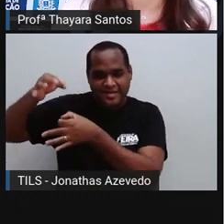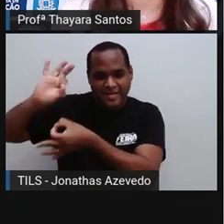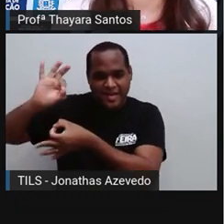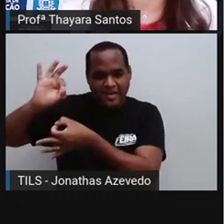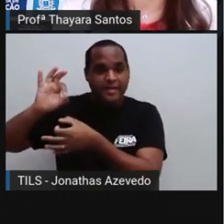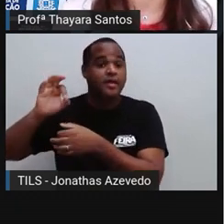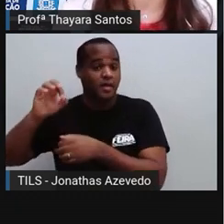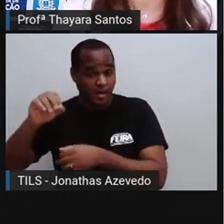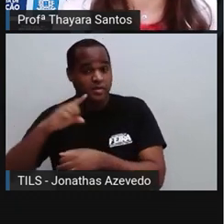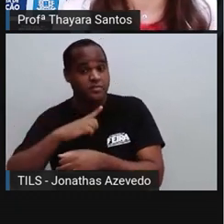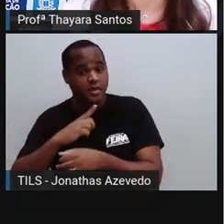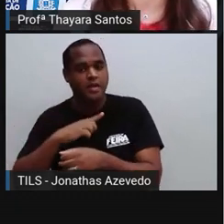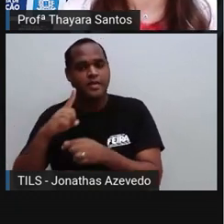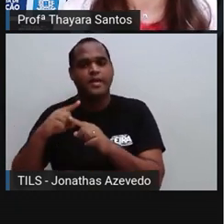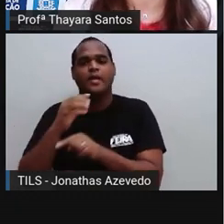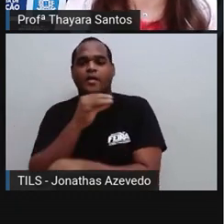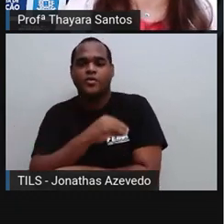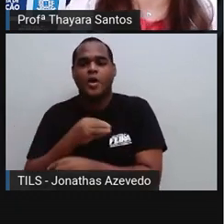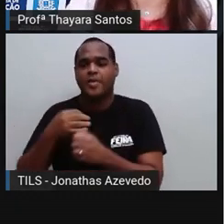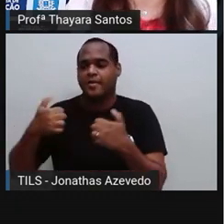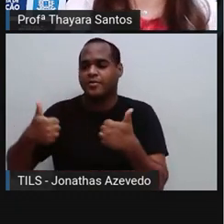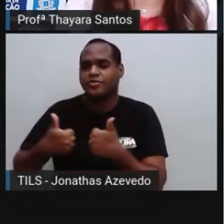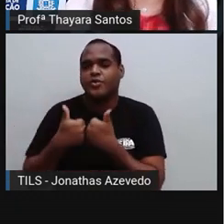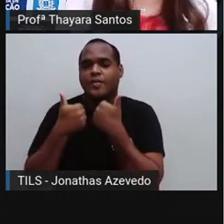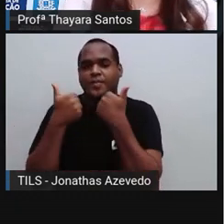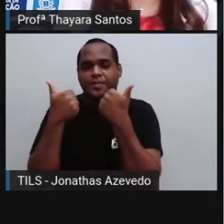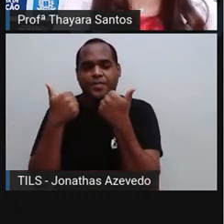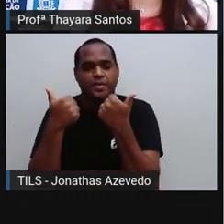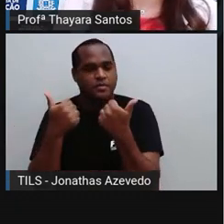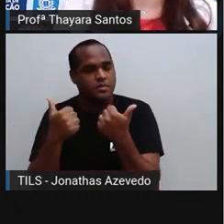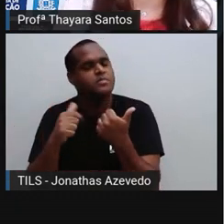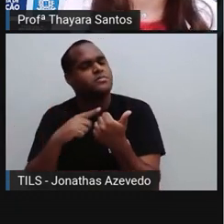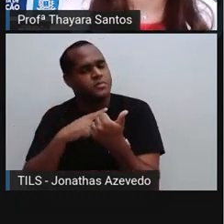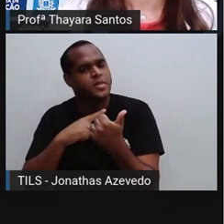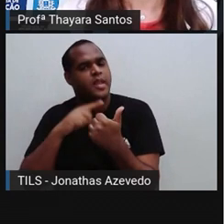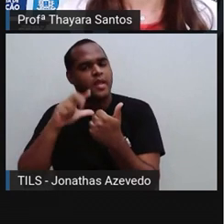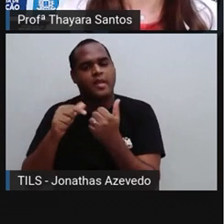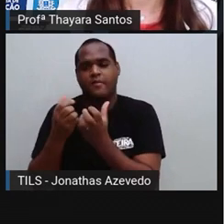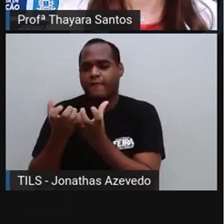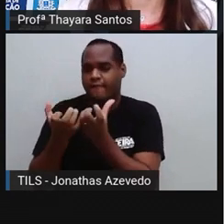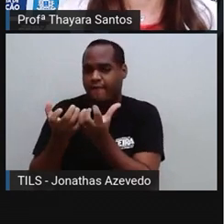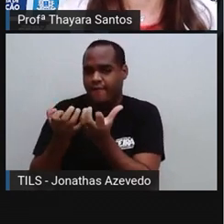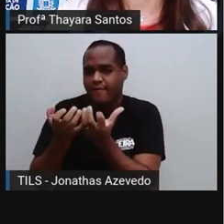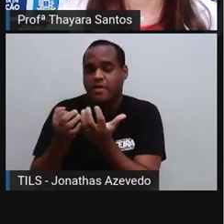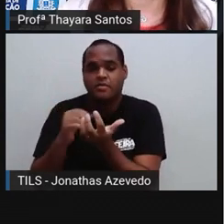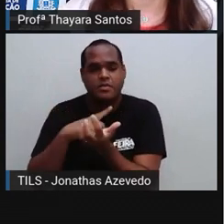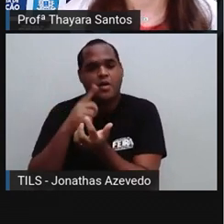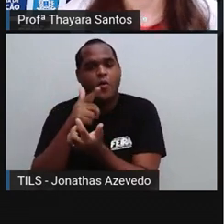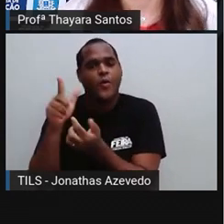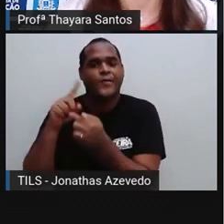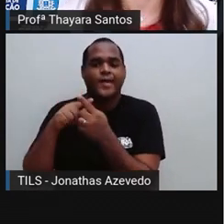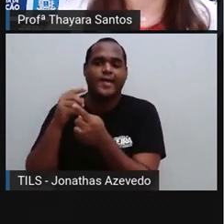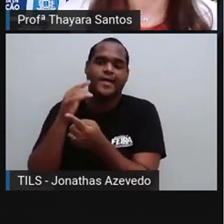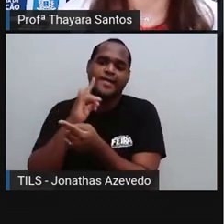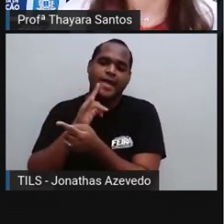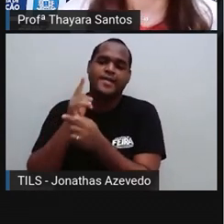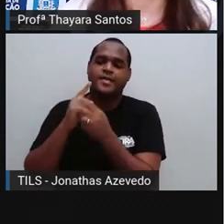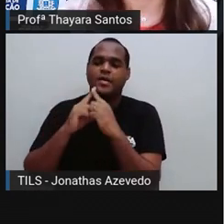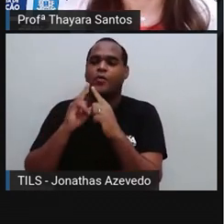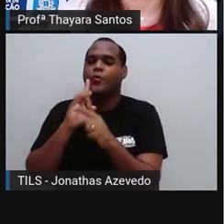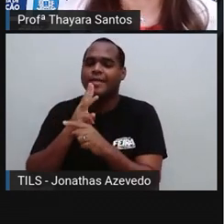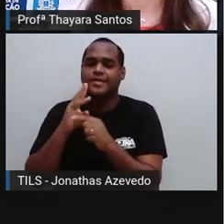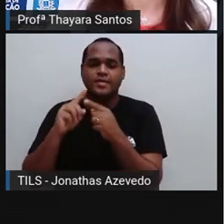chope são bebidas alcoólicas que são produzidas a partir da fermentação. E cachaça, uísque,